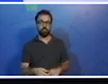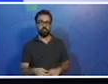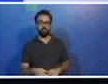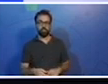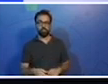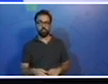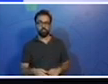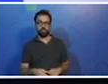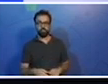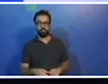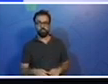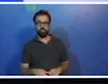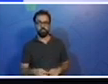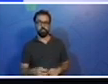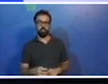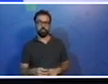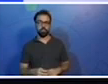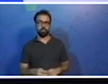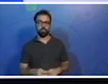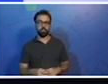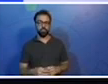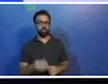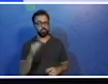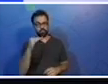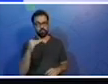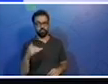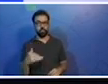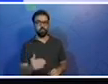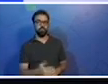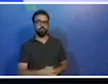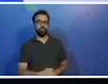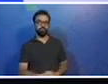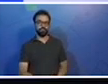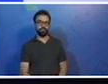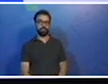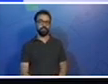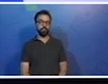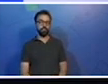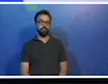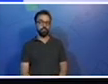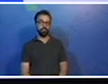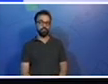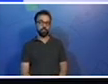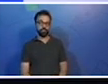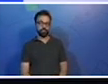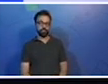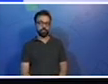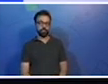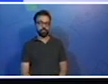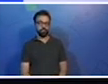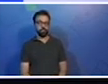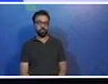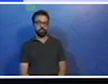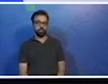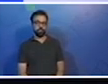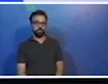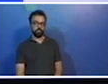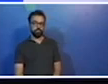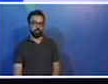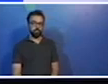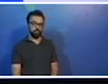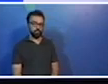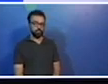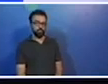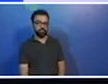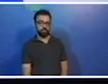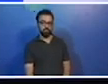playing. E os demais pronomes lá conjugados, tá? Vocês sabem que a nossa aula é curtinha, então o professor não dá para ficar lendo